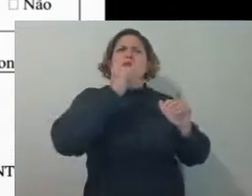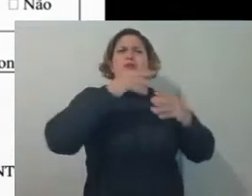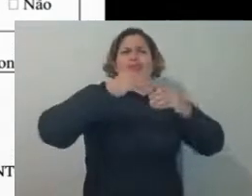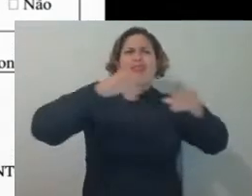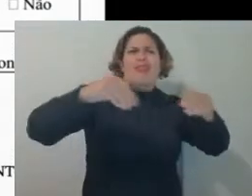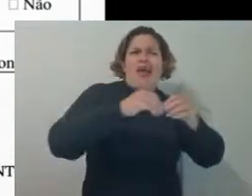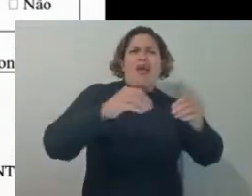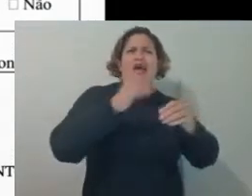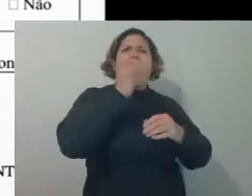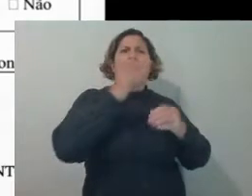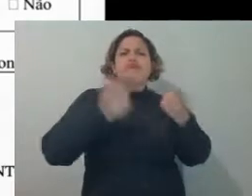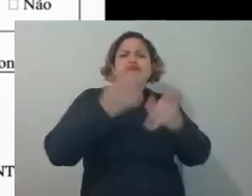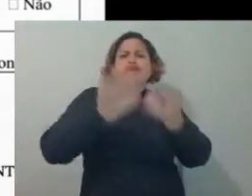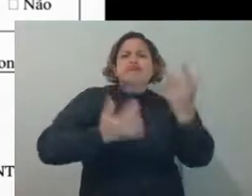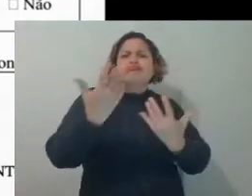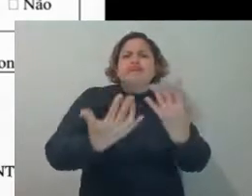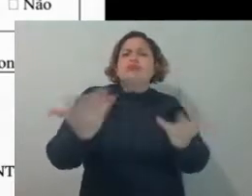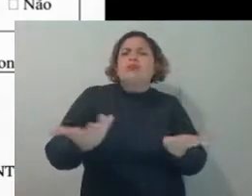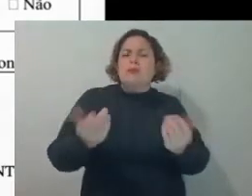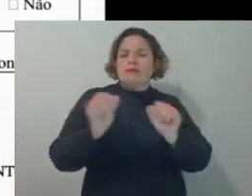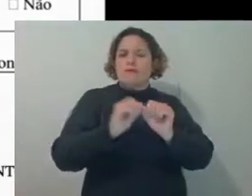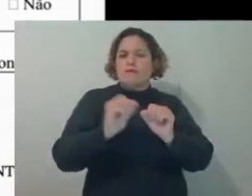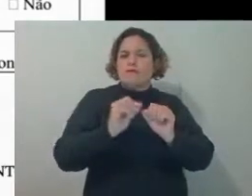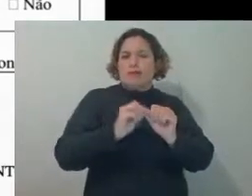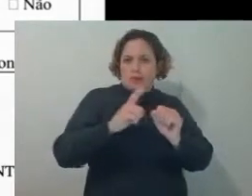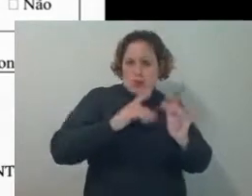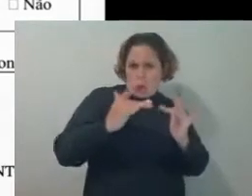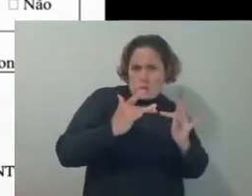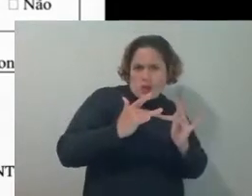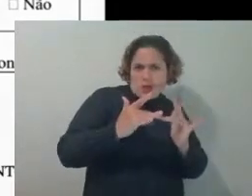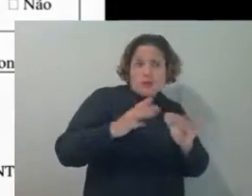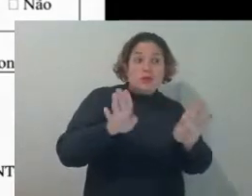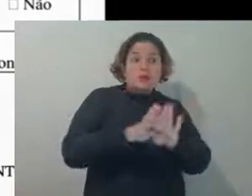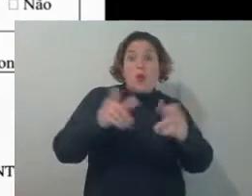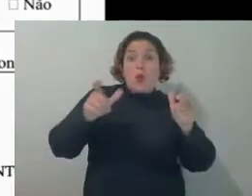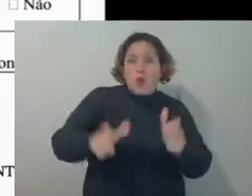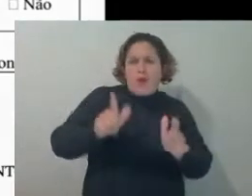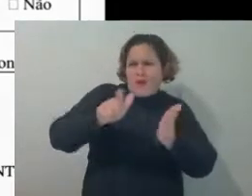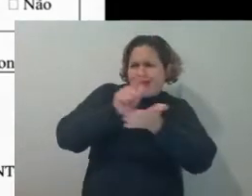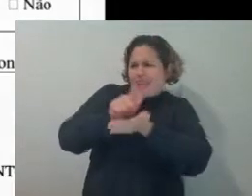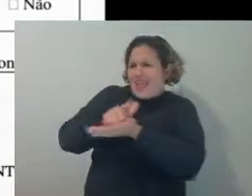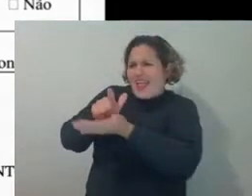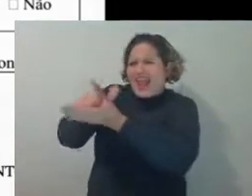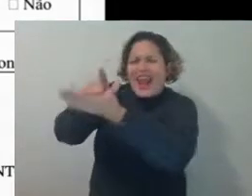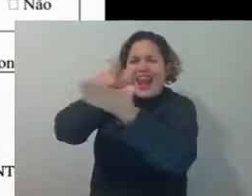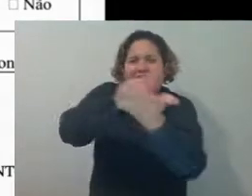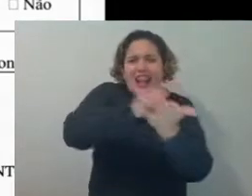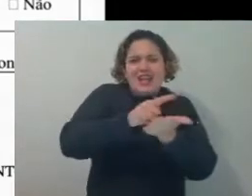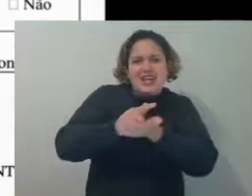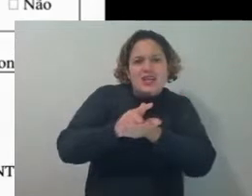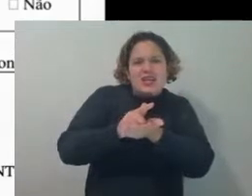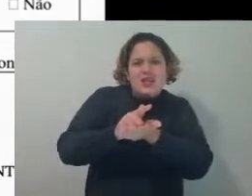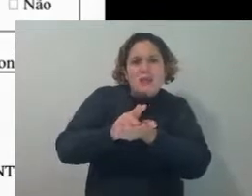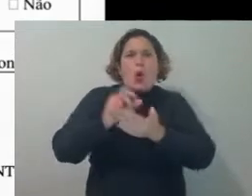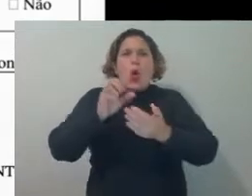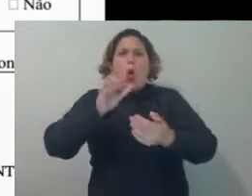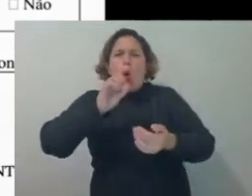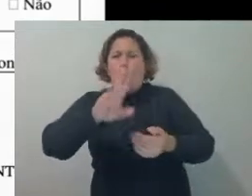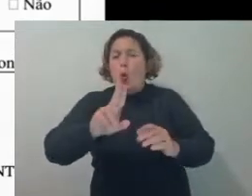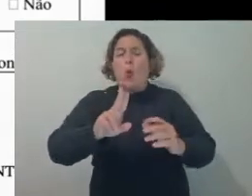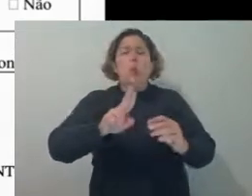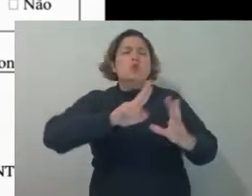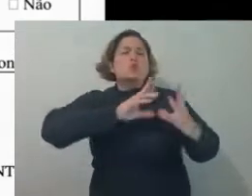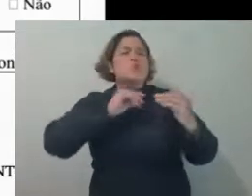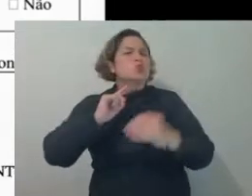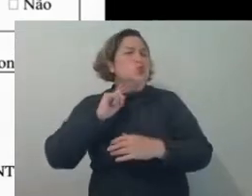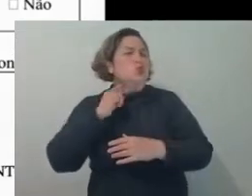terra, e se as condições do ambiente, de limpeza do ambiente, são ruins a ponto de comprometer a